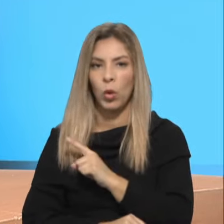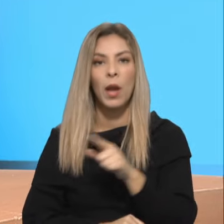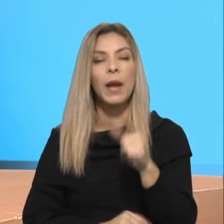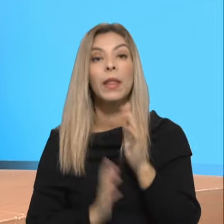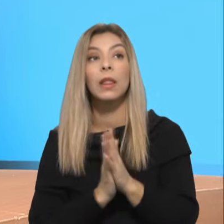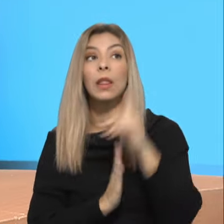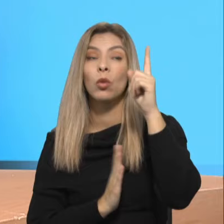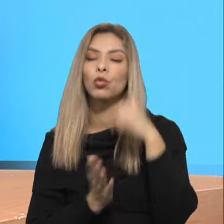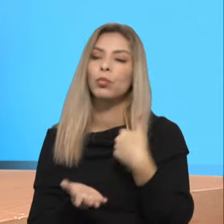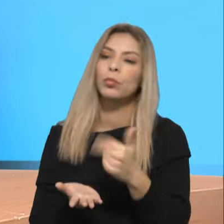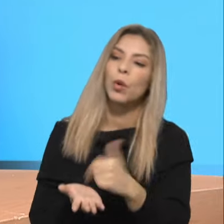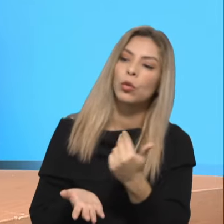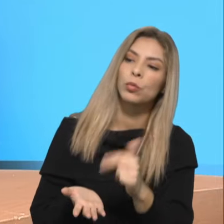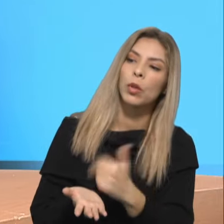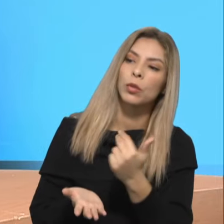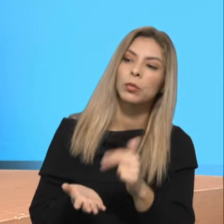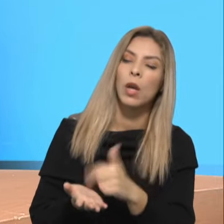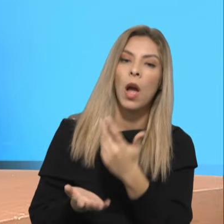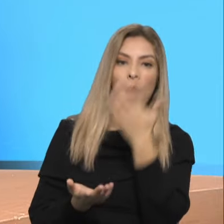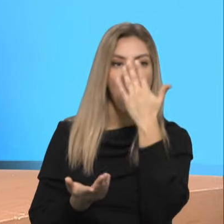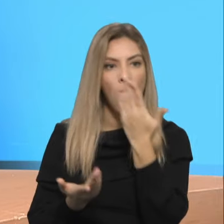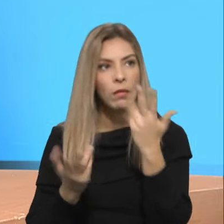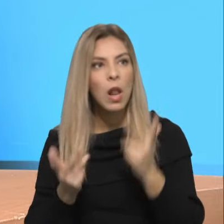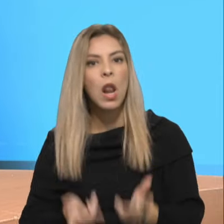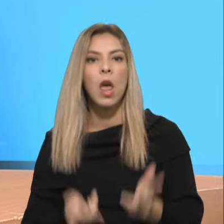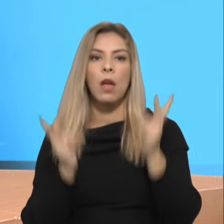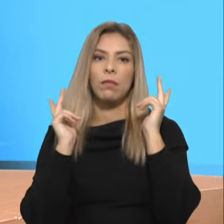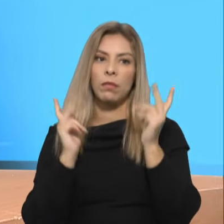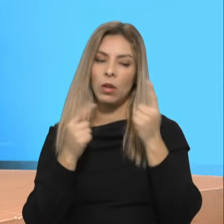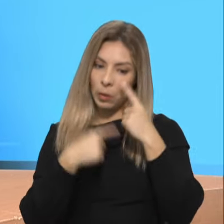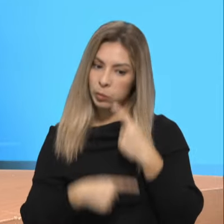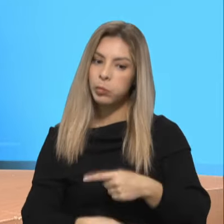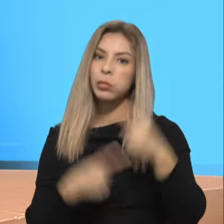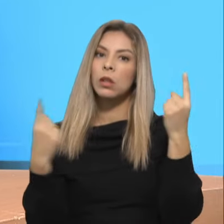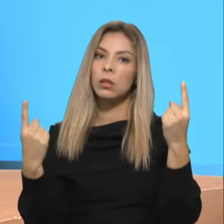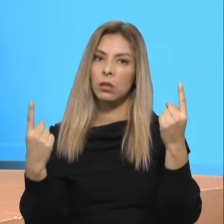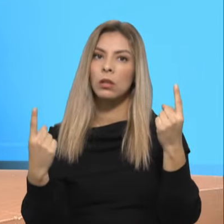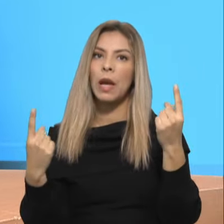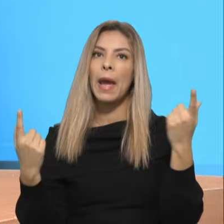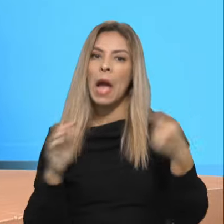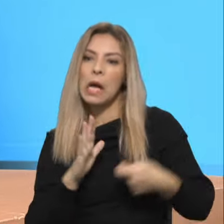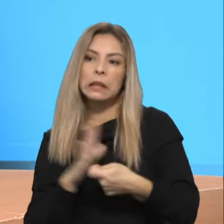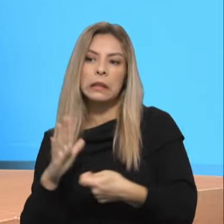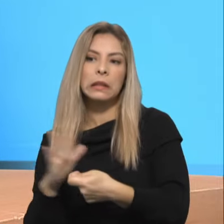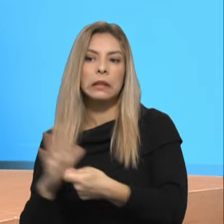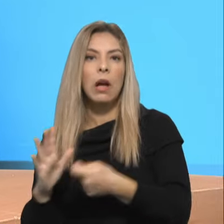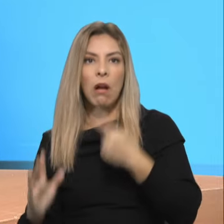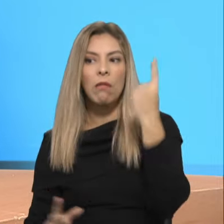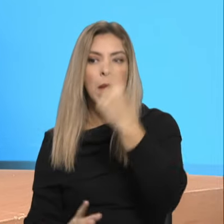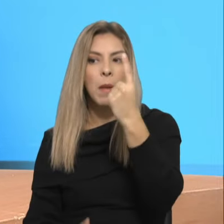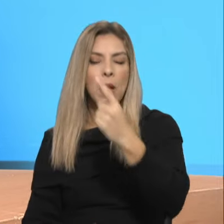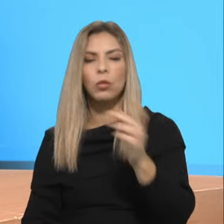esperar e a precisar que ela tenha uma ação livre, explícita, não coagida por coisa nenhuma. Então, estes